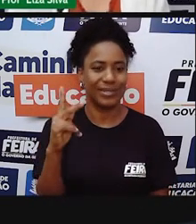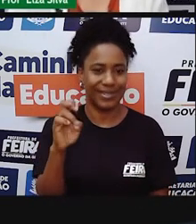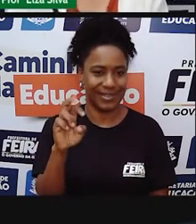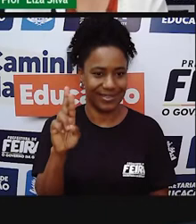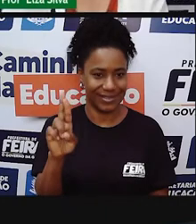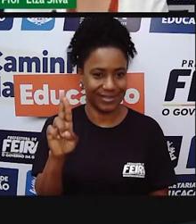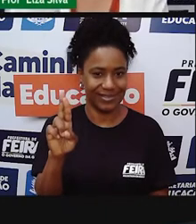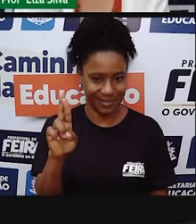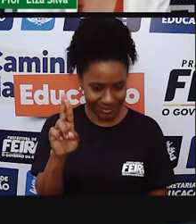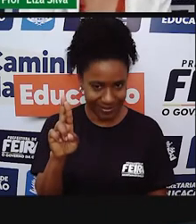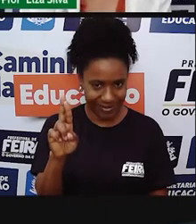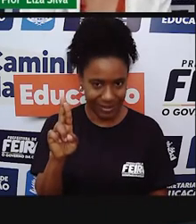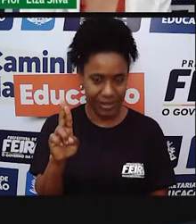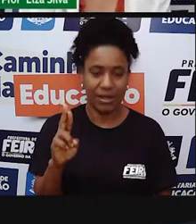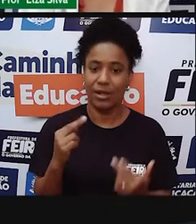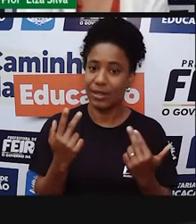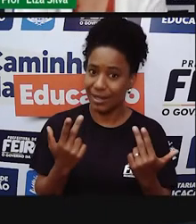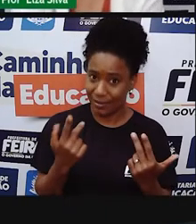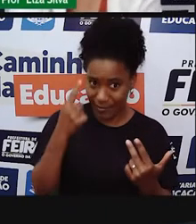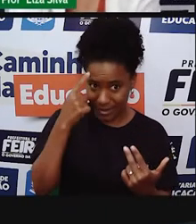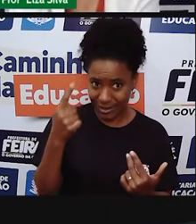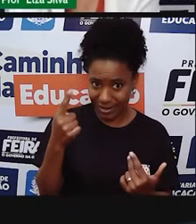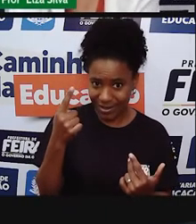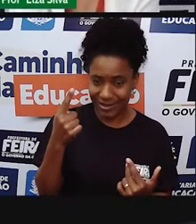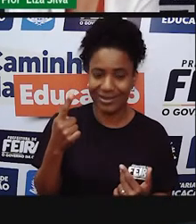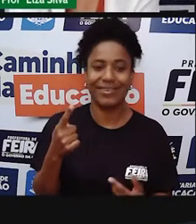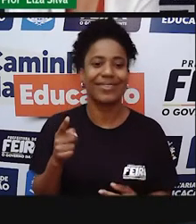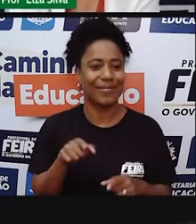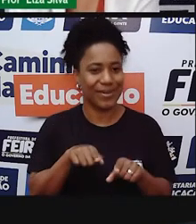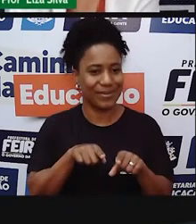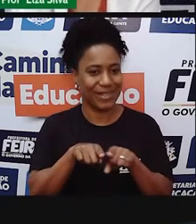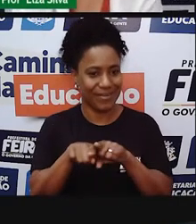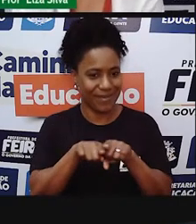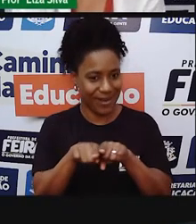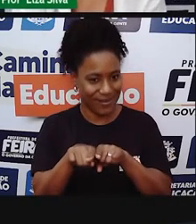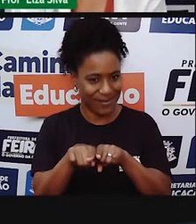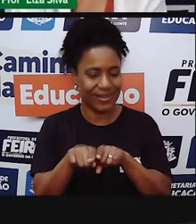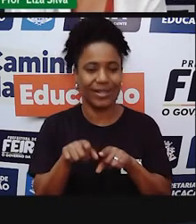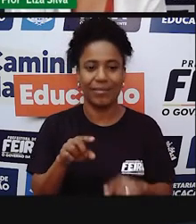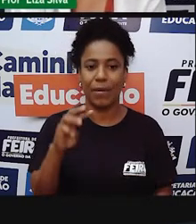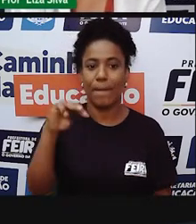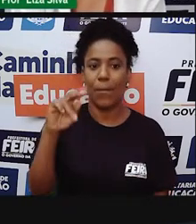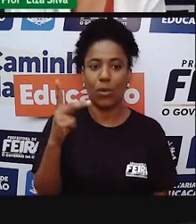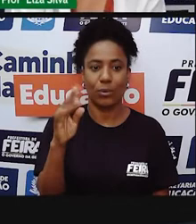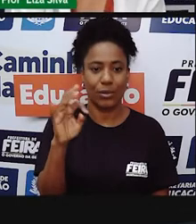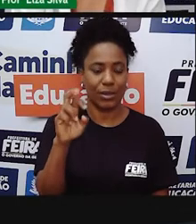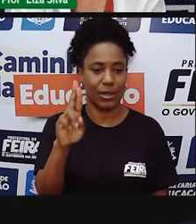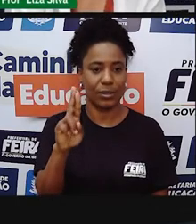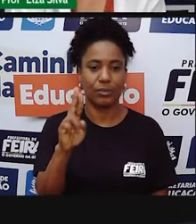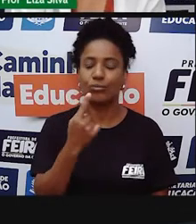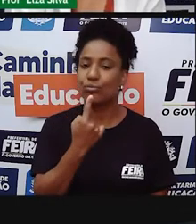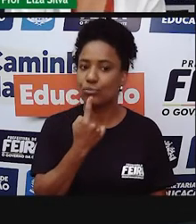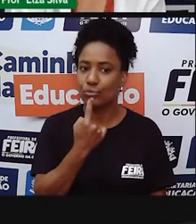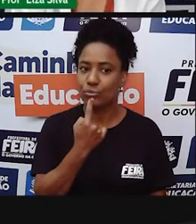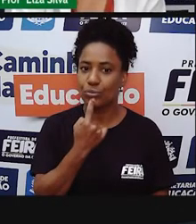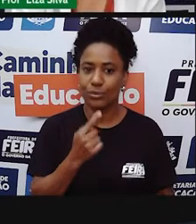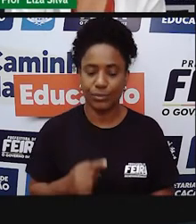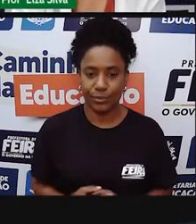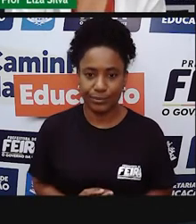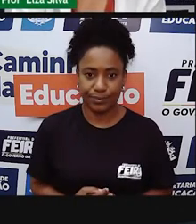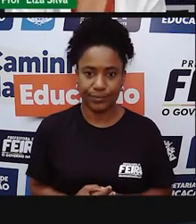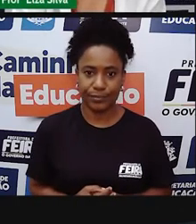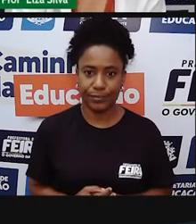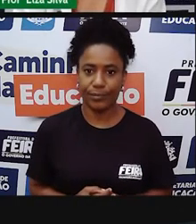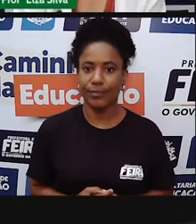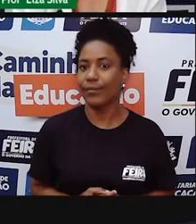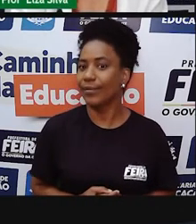O mesmo esquema que você fala brother, mother, tá bom? Agora eu vou voltar um pouquinho lá no começo da Family Tree com o pai